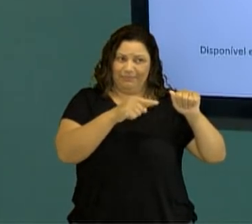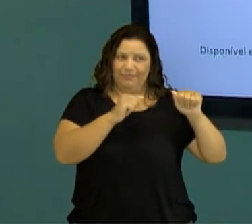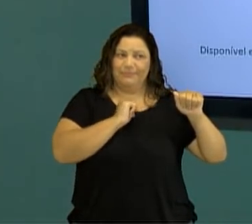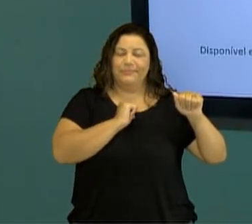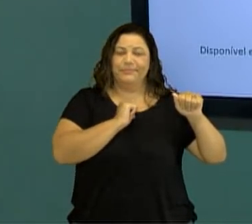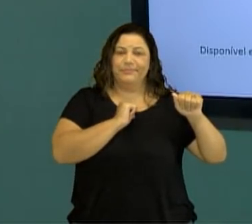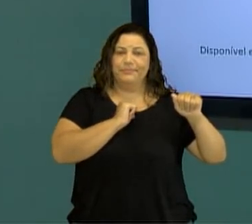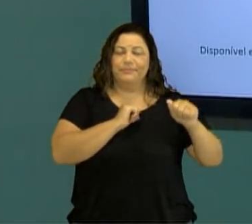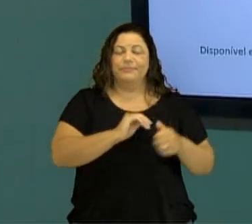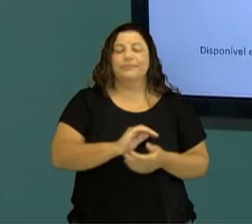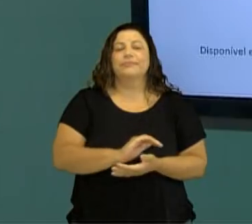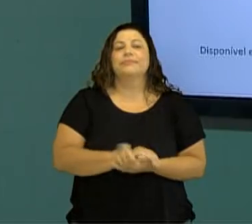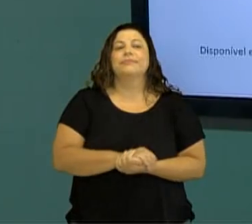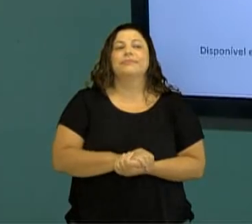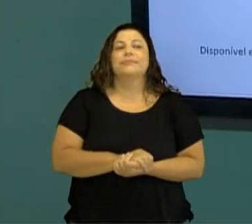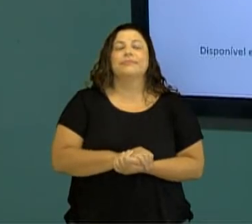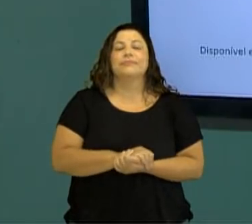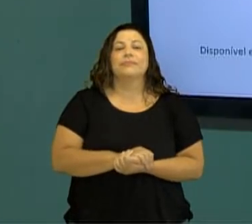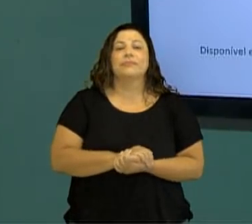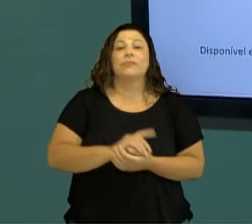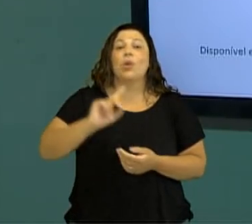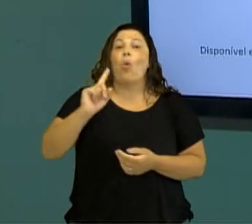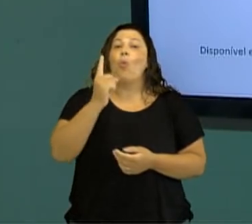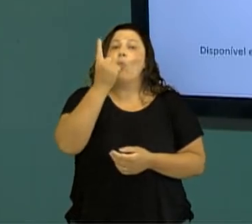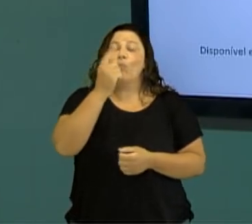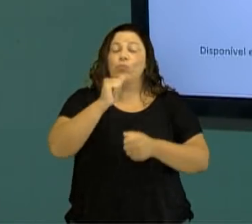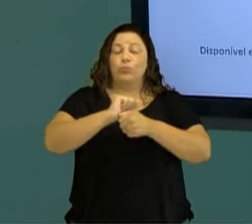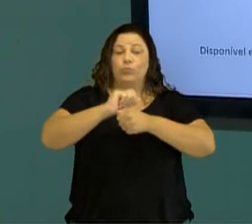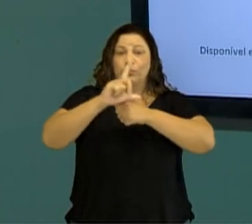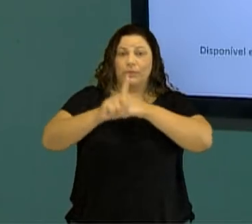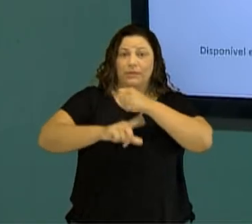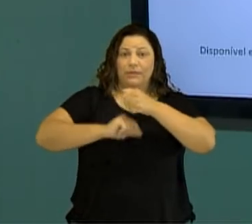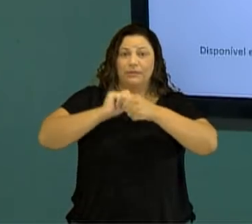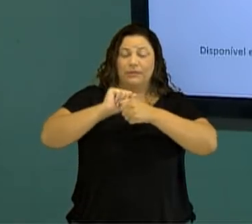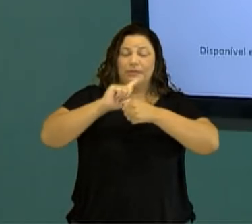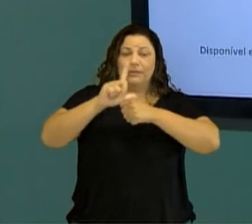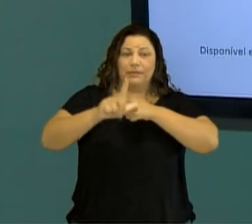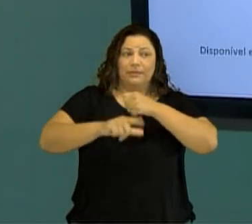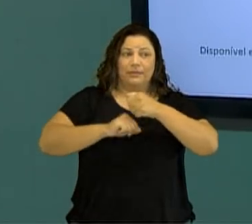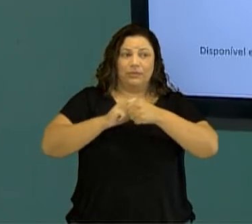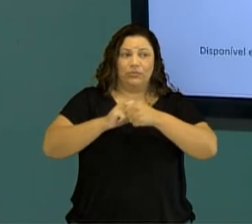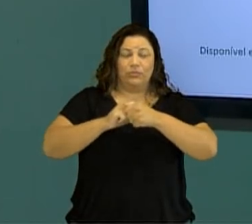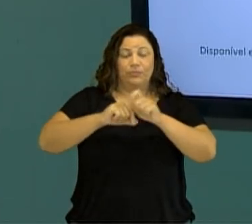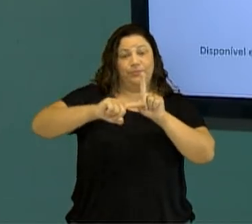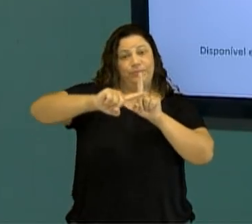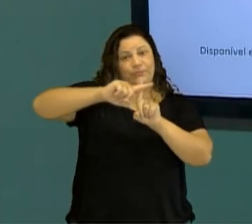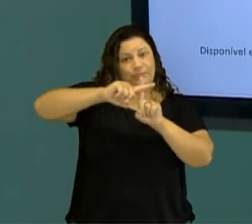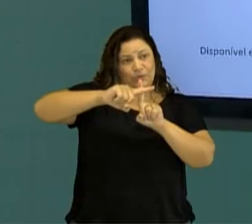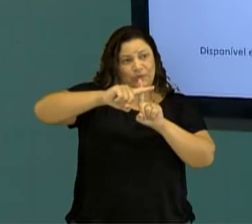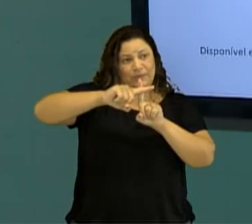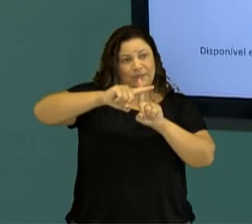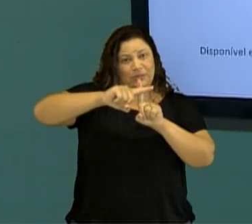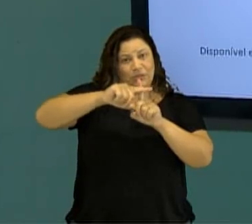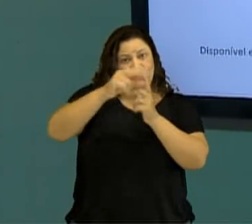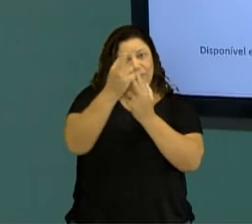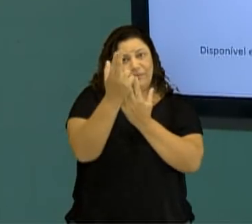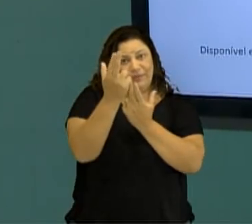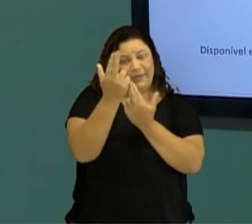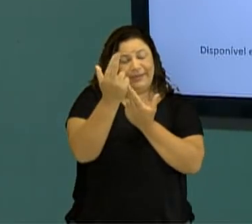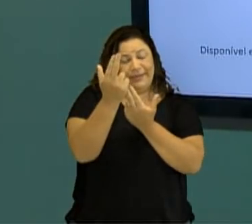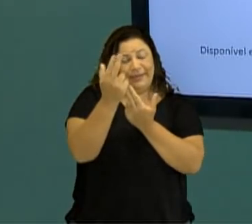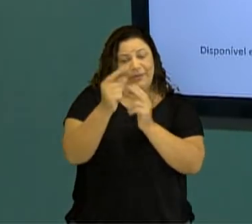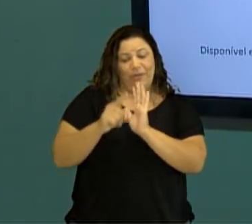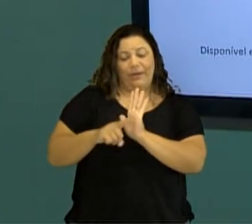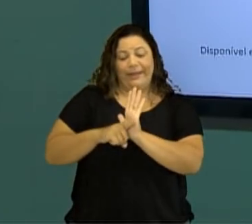bom? Um átomo, quando está em equilíbrio, a carga positiva é igual à carga